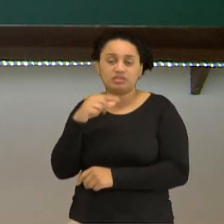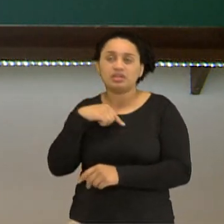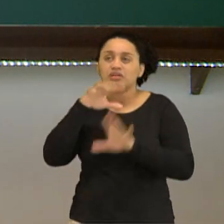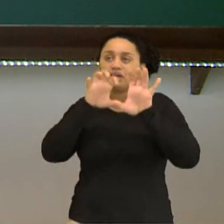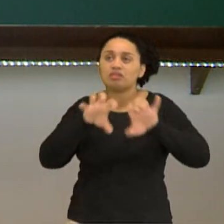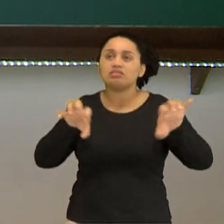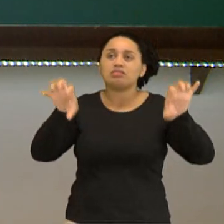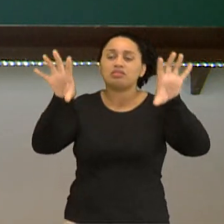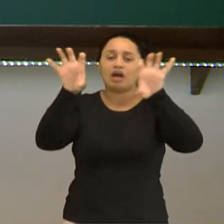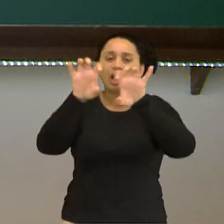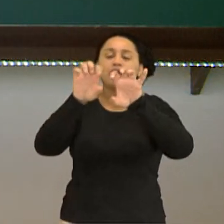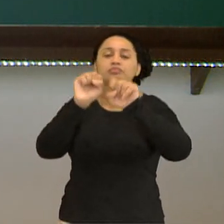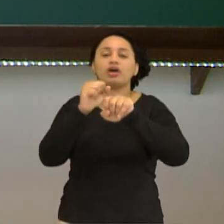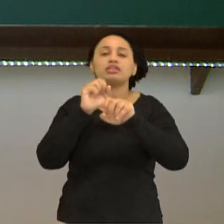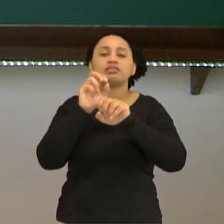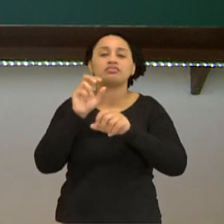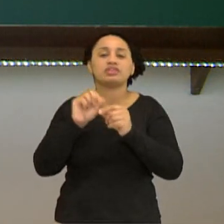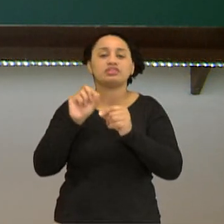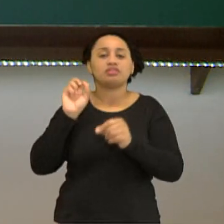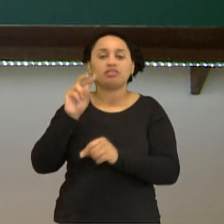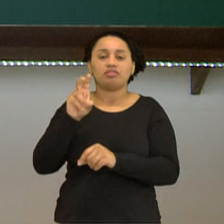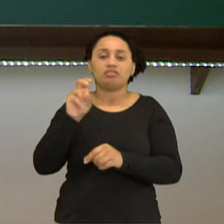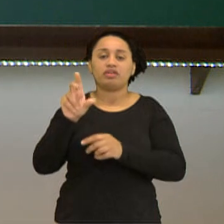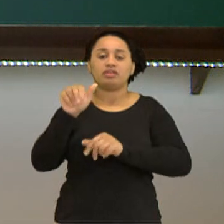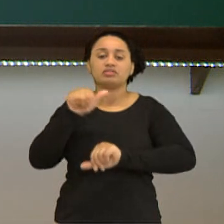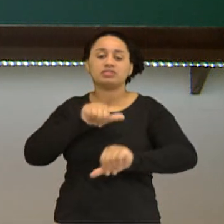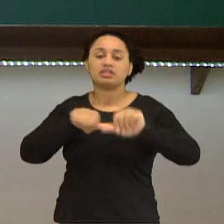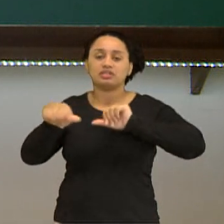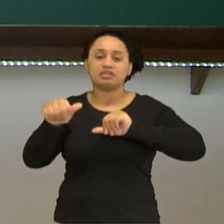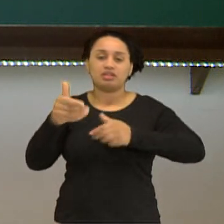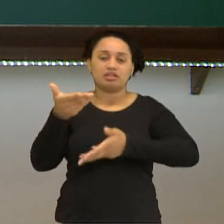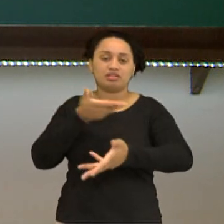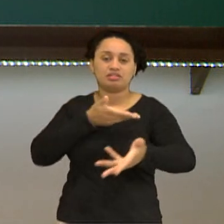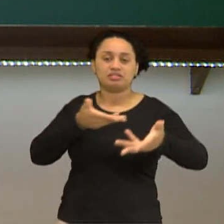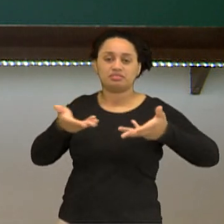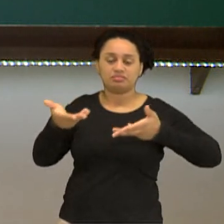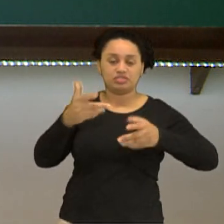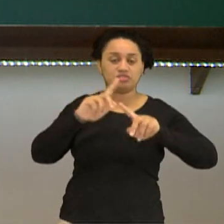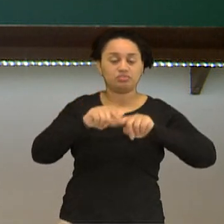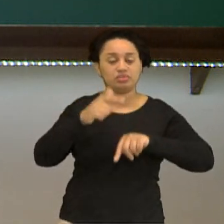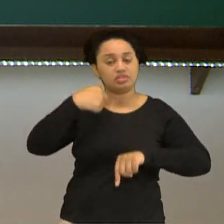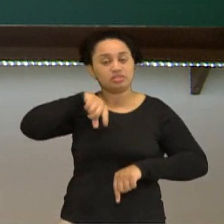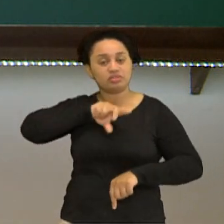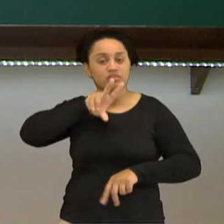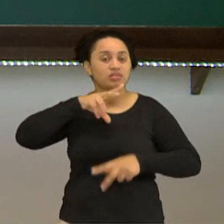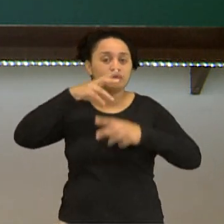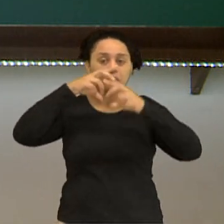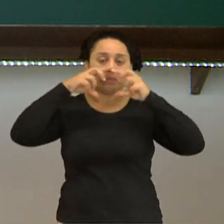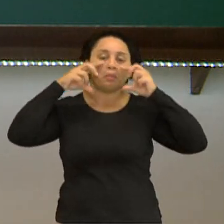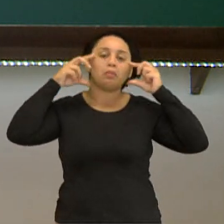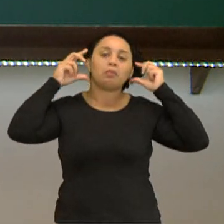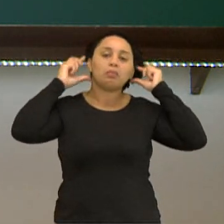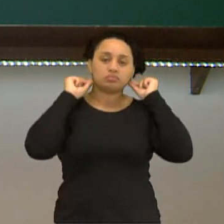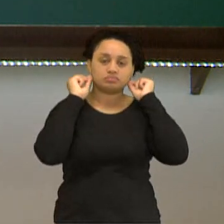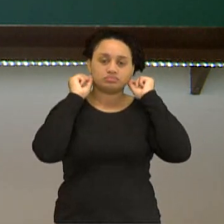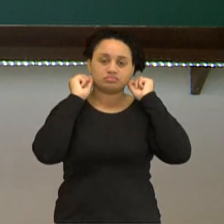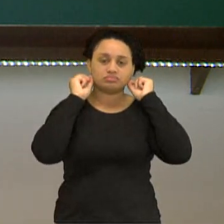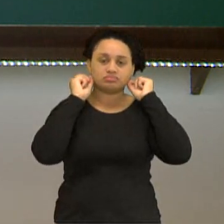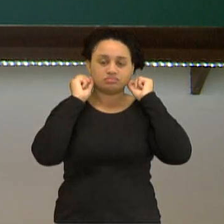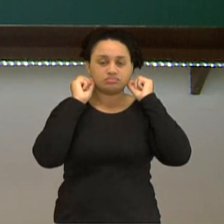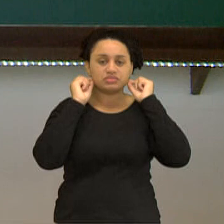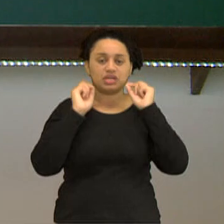elas podem ser propagadas pelo ar de uma pessoa para outra. Por isso que nós utilizamos as máscaras. Nesse caso, é uma doença